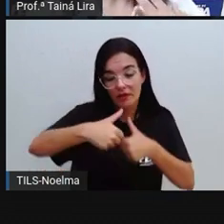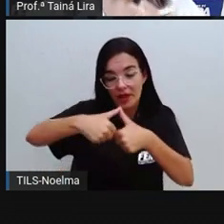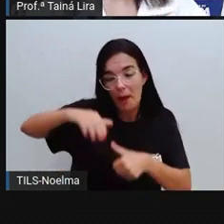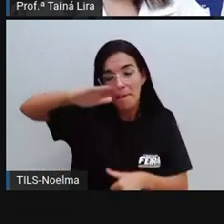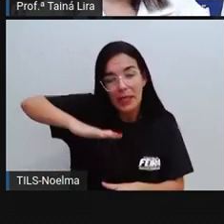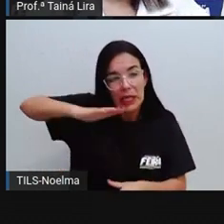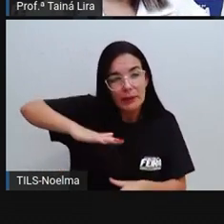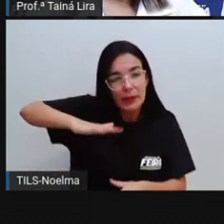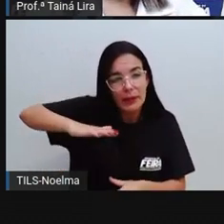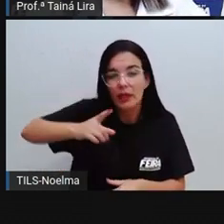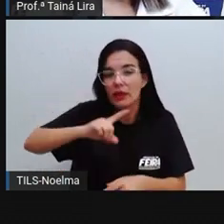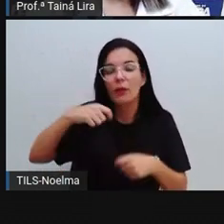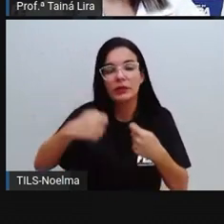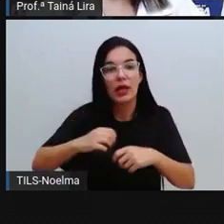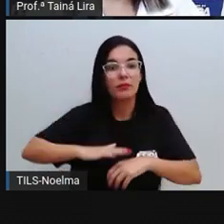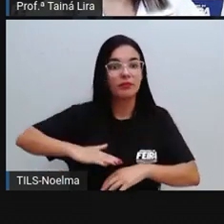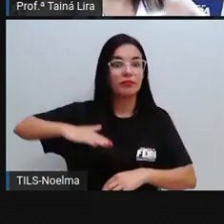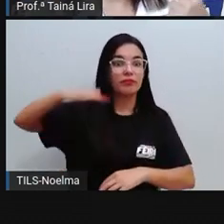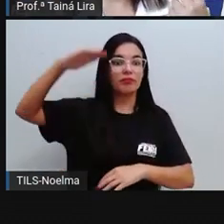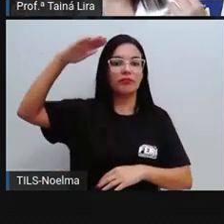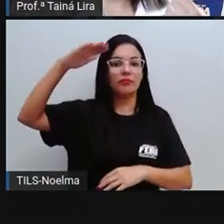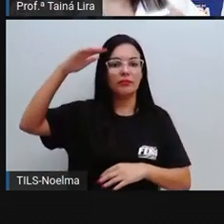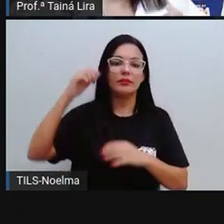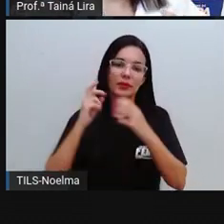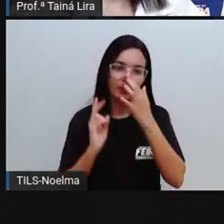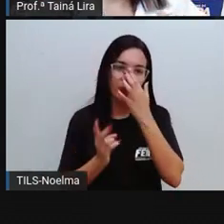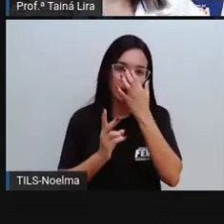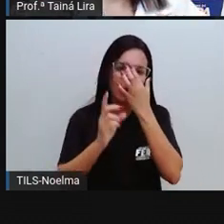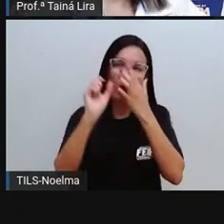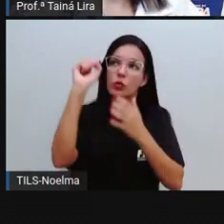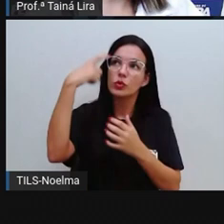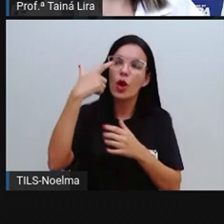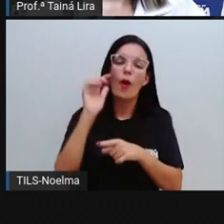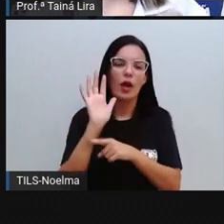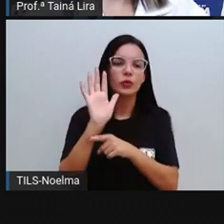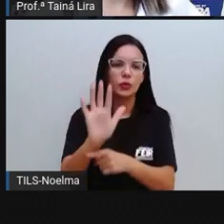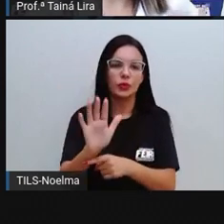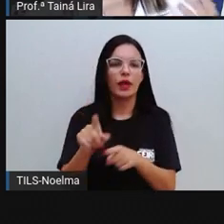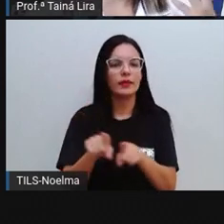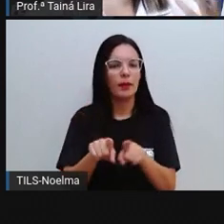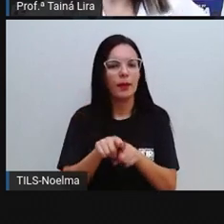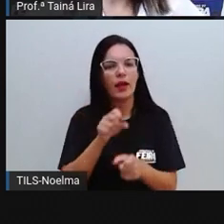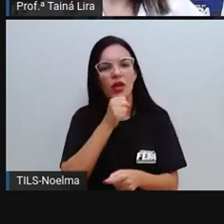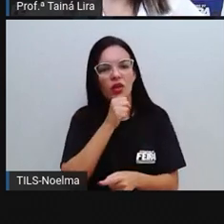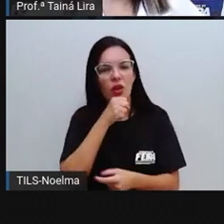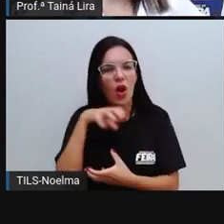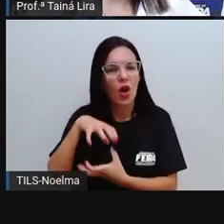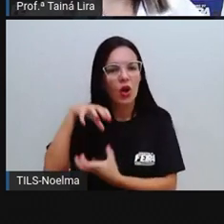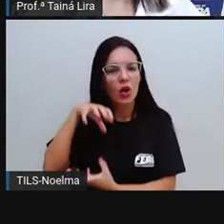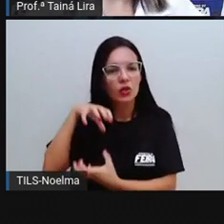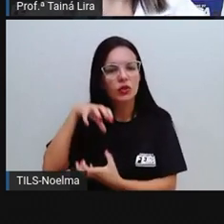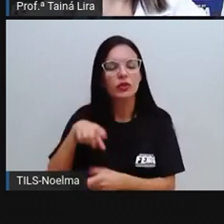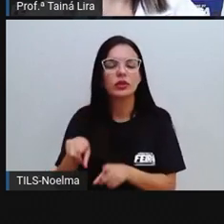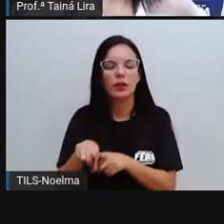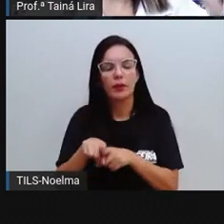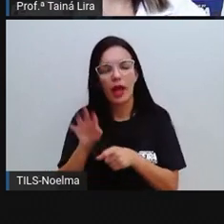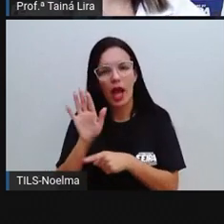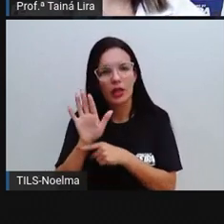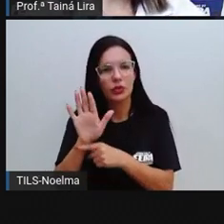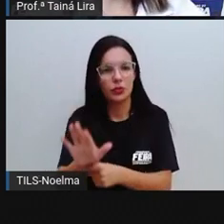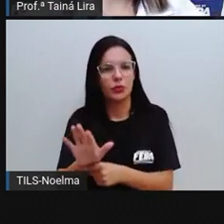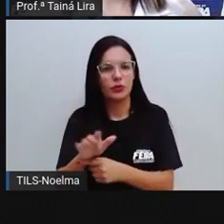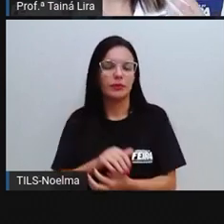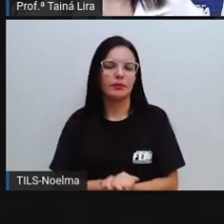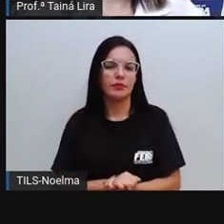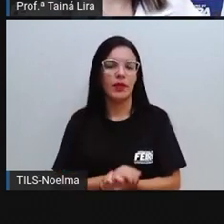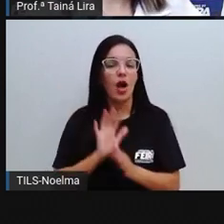ali nos idosos, tá? Então, a gente precisa saber como é que vai tomar sol. Não é parar de